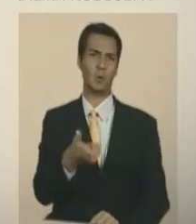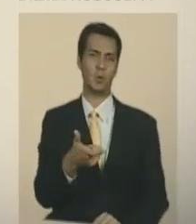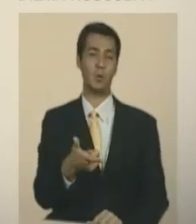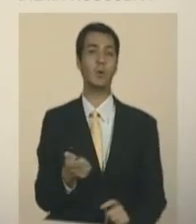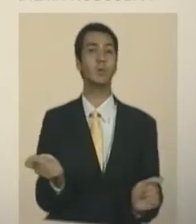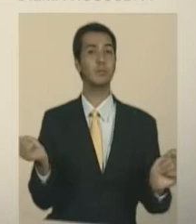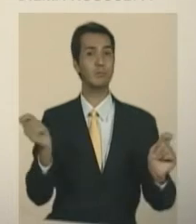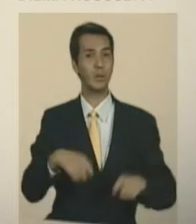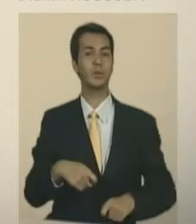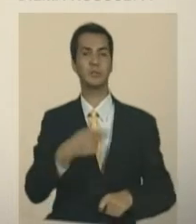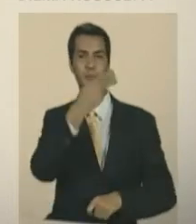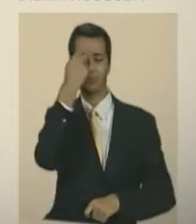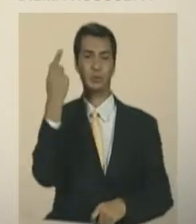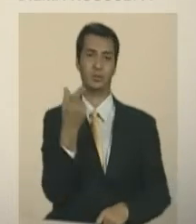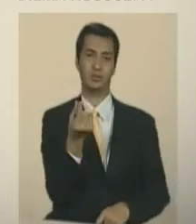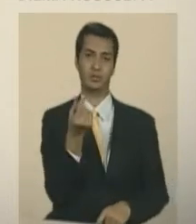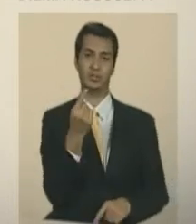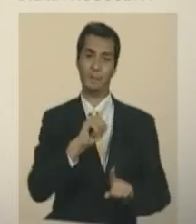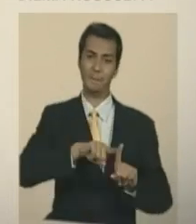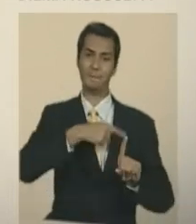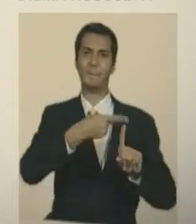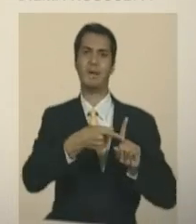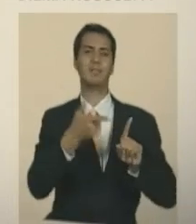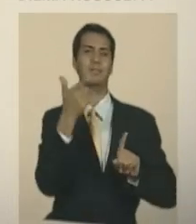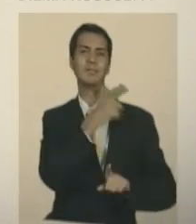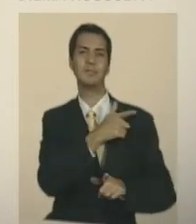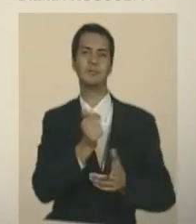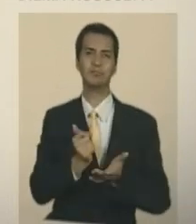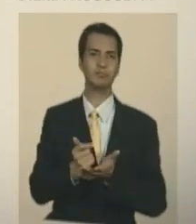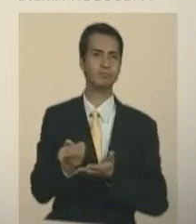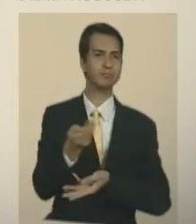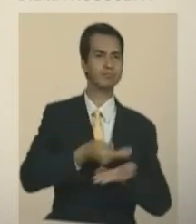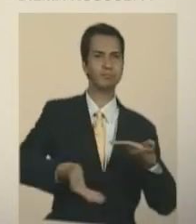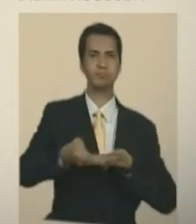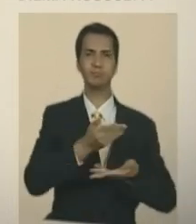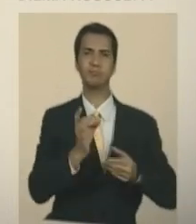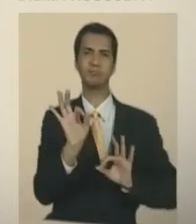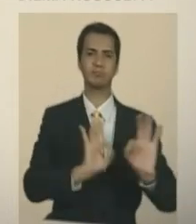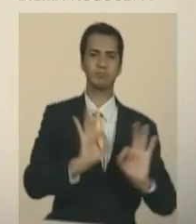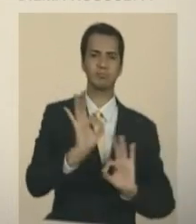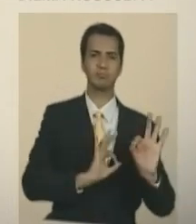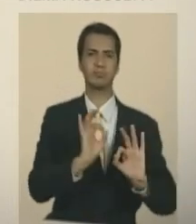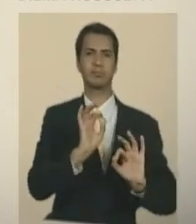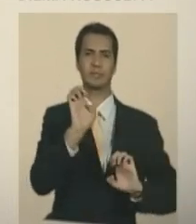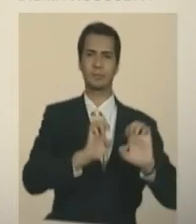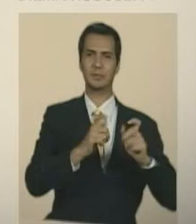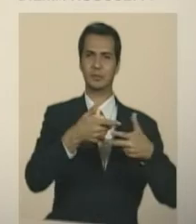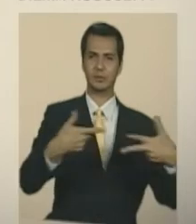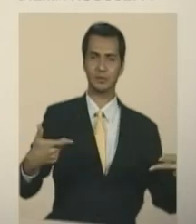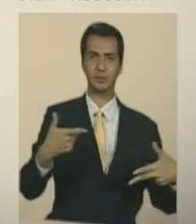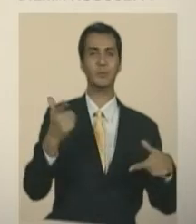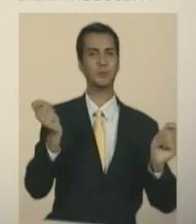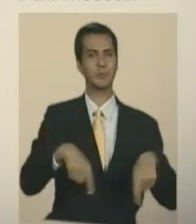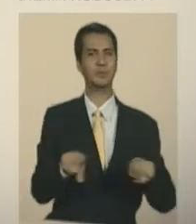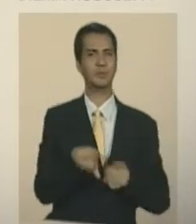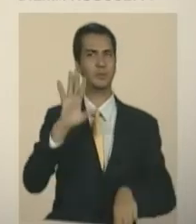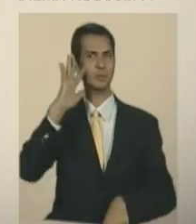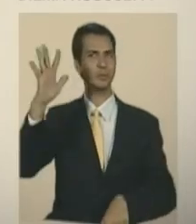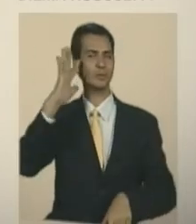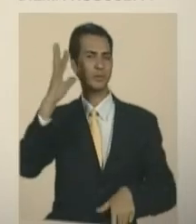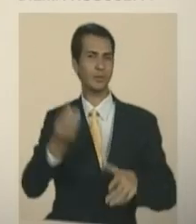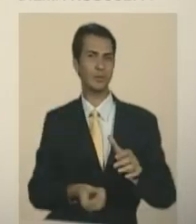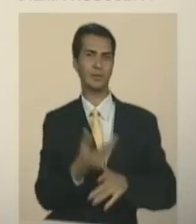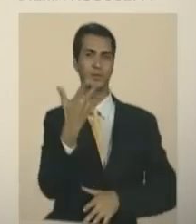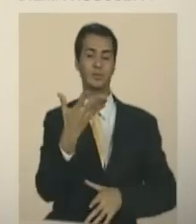um dinheiro a mais para realizar seus negócios E permitir que elas realizem seus sonhos